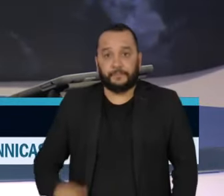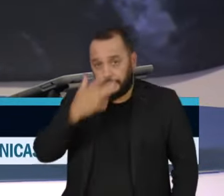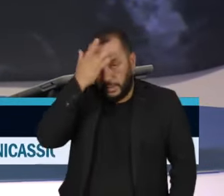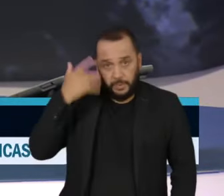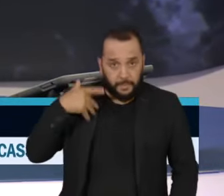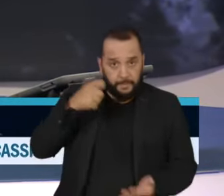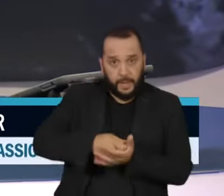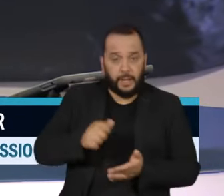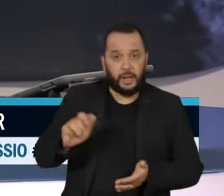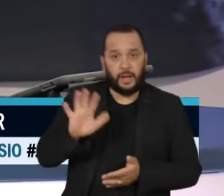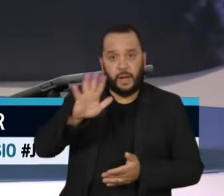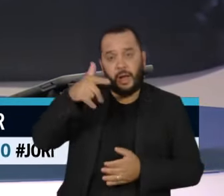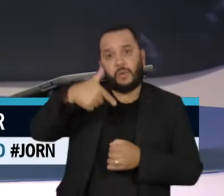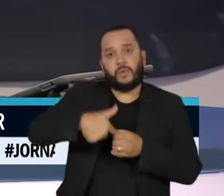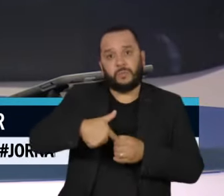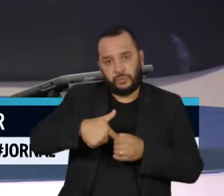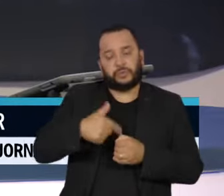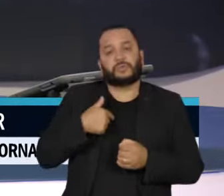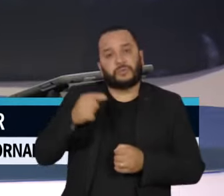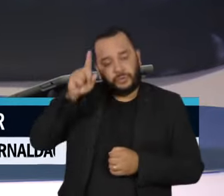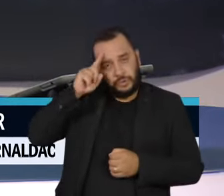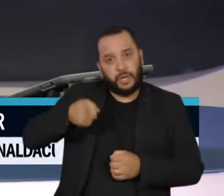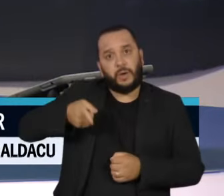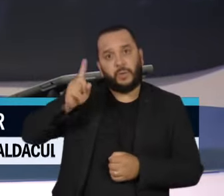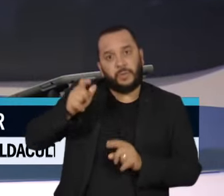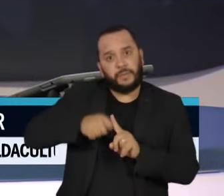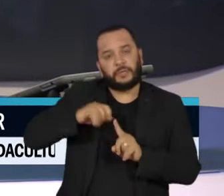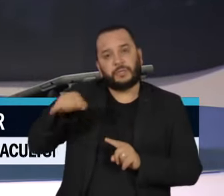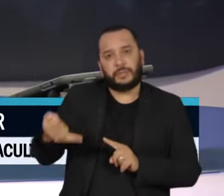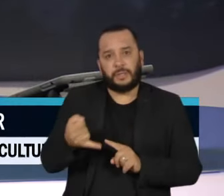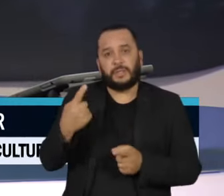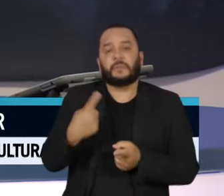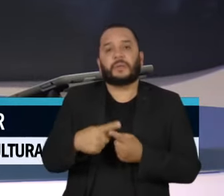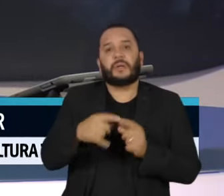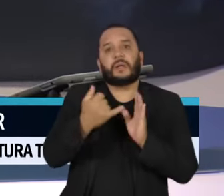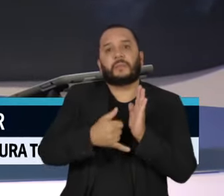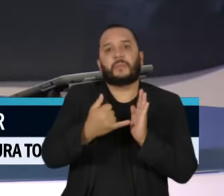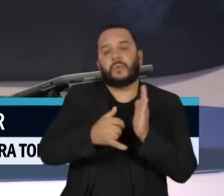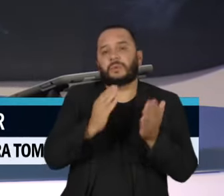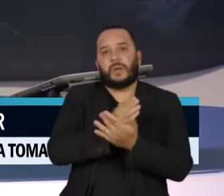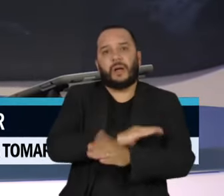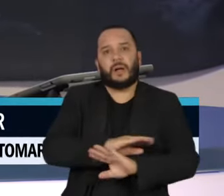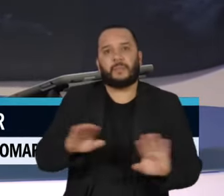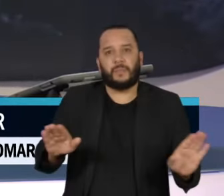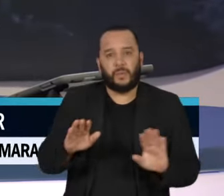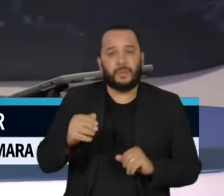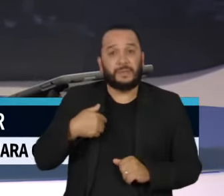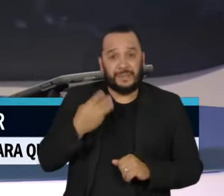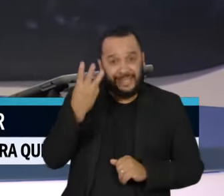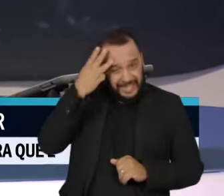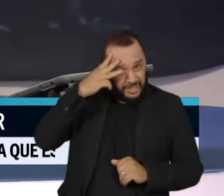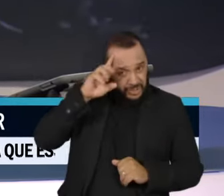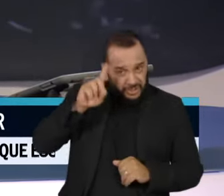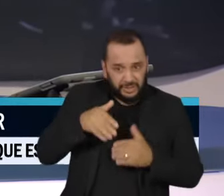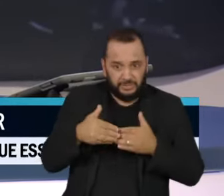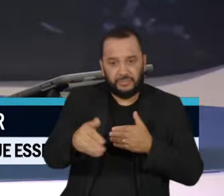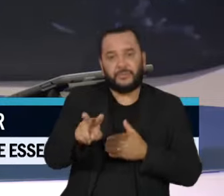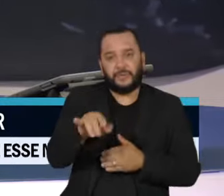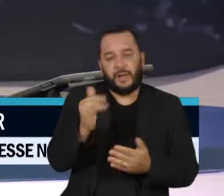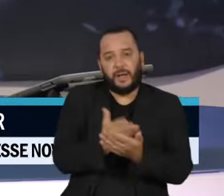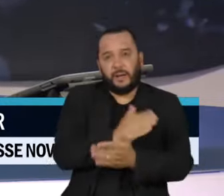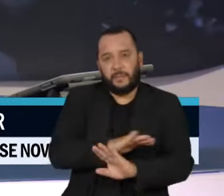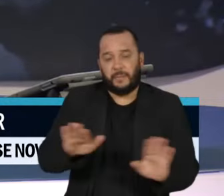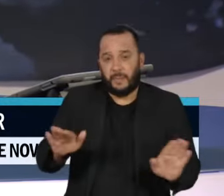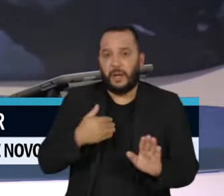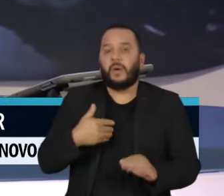pelos combustíveis já a partir de 1º de janeiro. A desoneração dos impostos federais termina em 3 dias e o governo eleito já informou que não